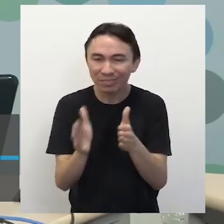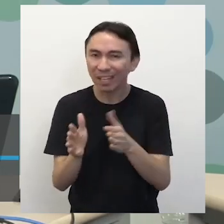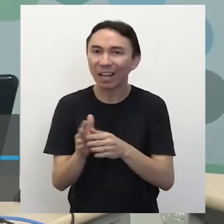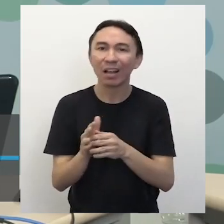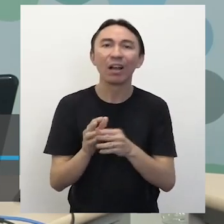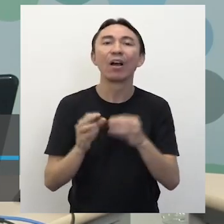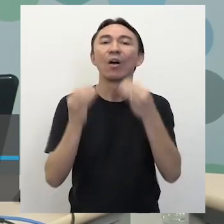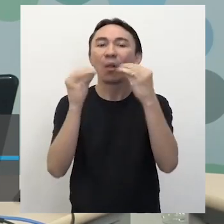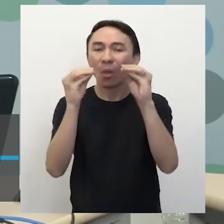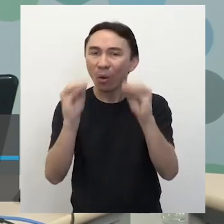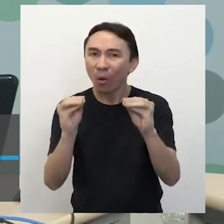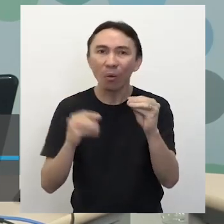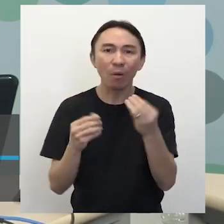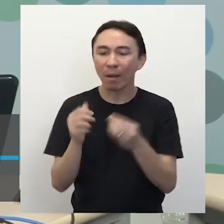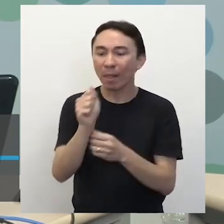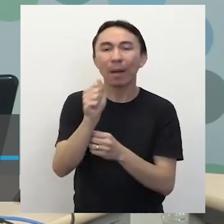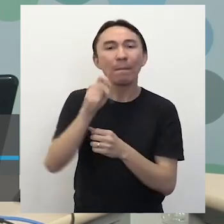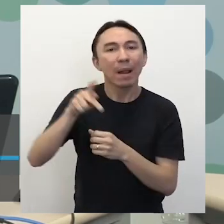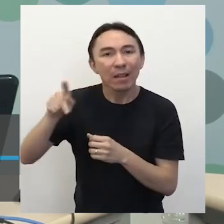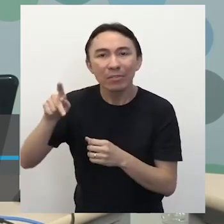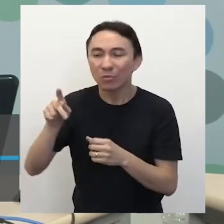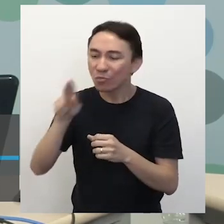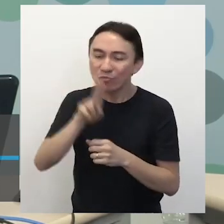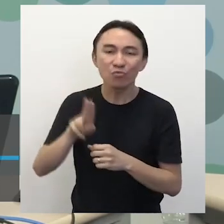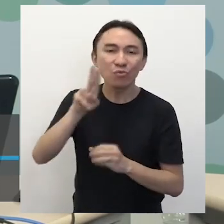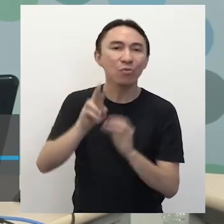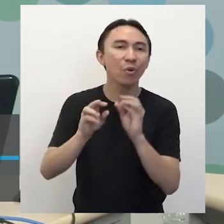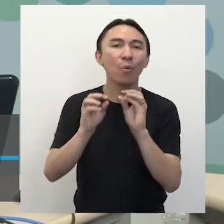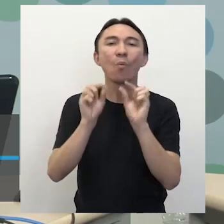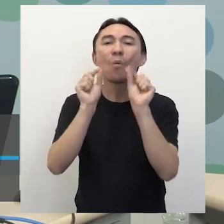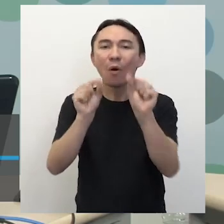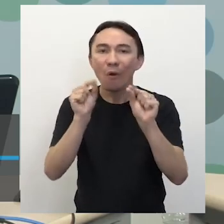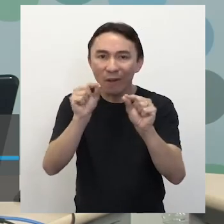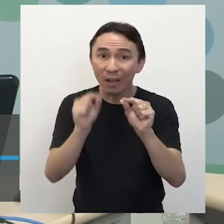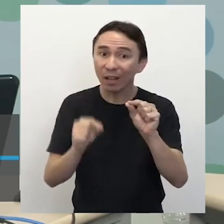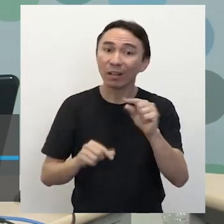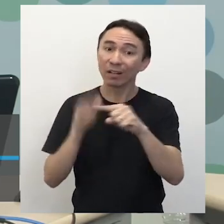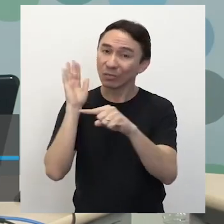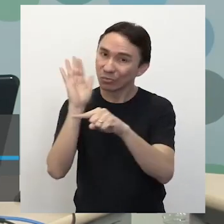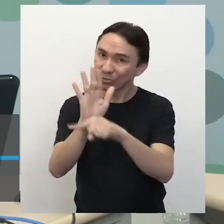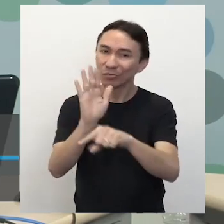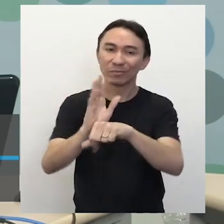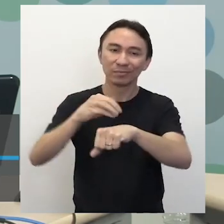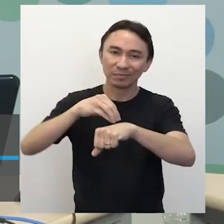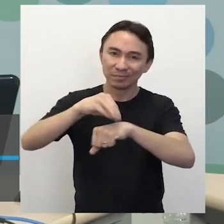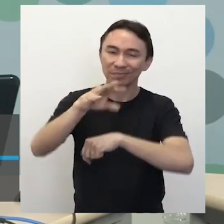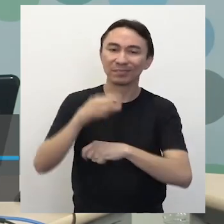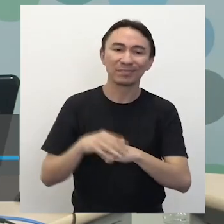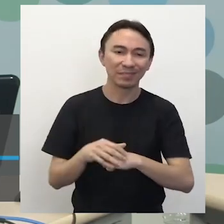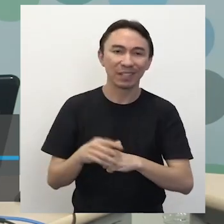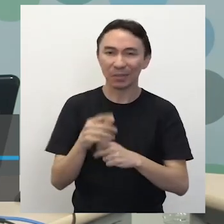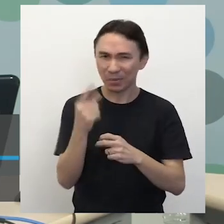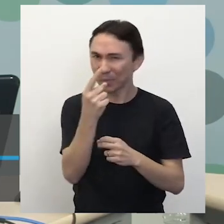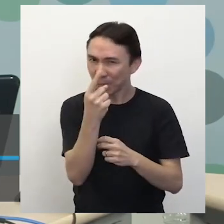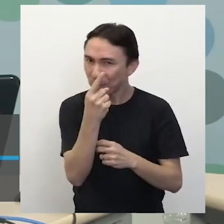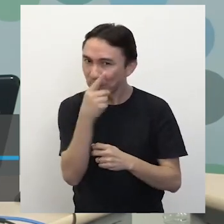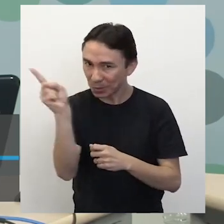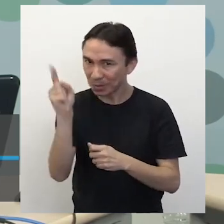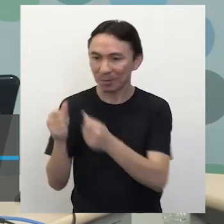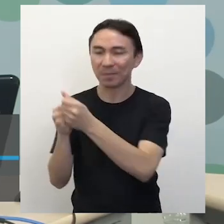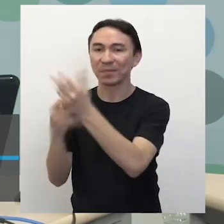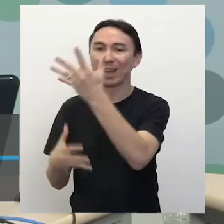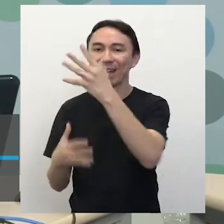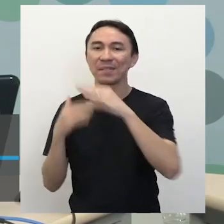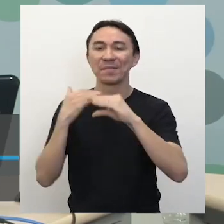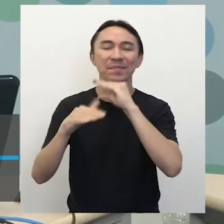bonitinho também, qual é o aplicativo que ela usa, ela ajuda bastante vocês a entenderem. Vamos ali para mais a nossa última interação no chat, que aí eu